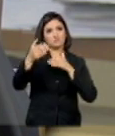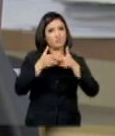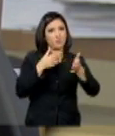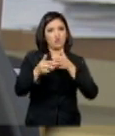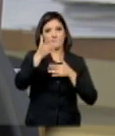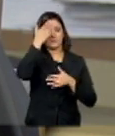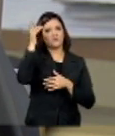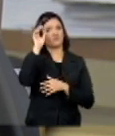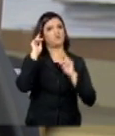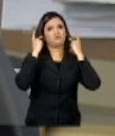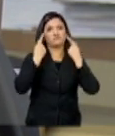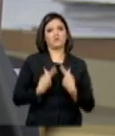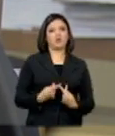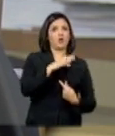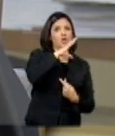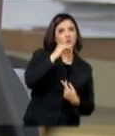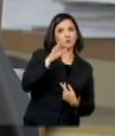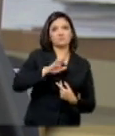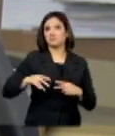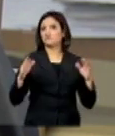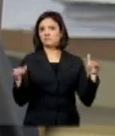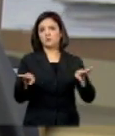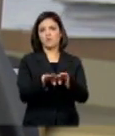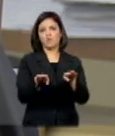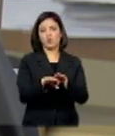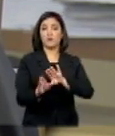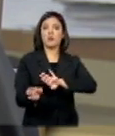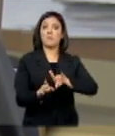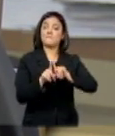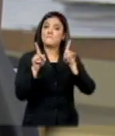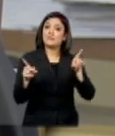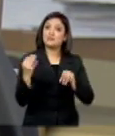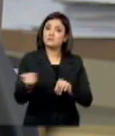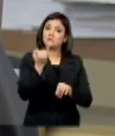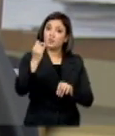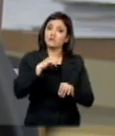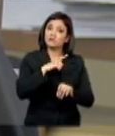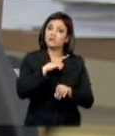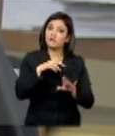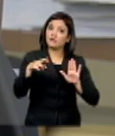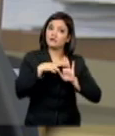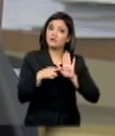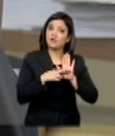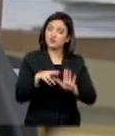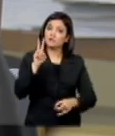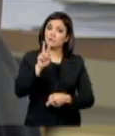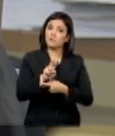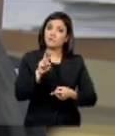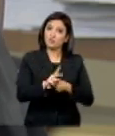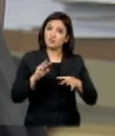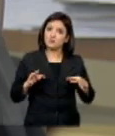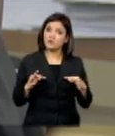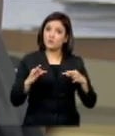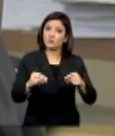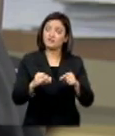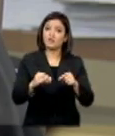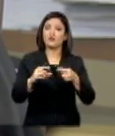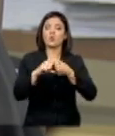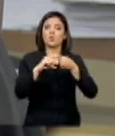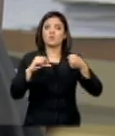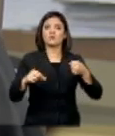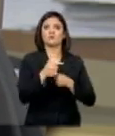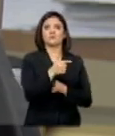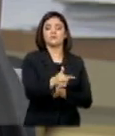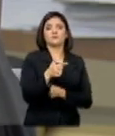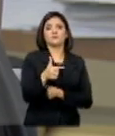terceiro mais importante ainda está de acordo com a doutrina de proteção integral positivado no artigo 227 da